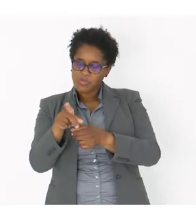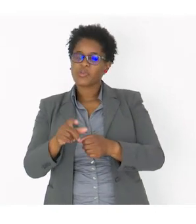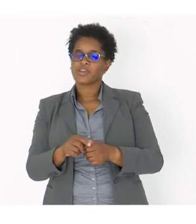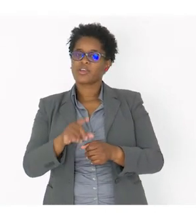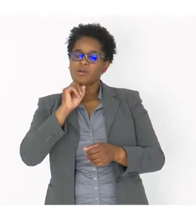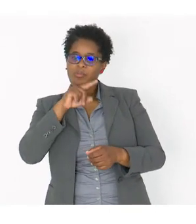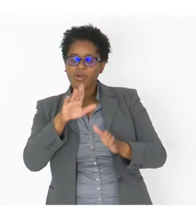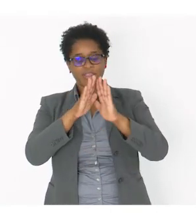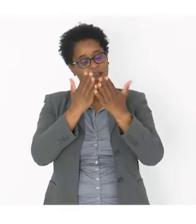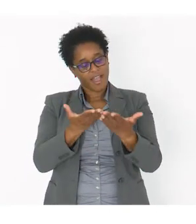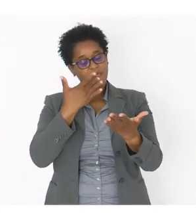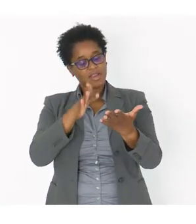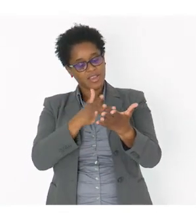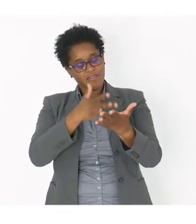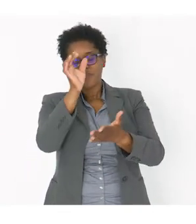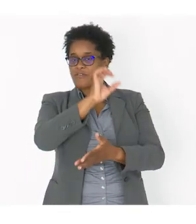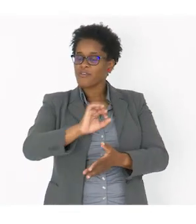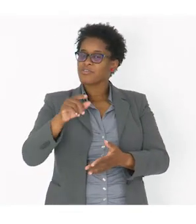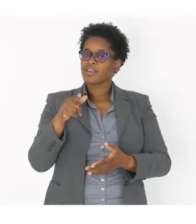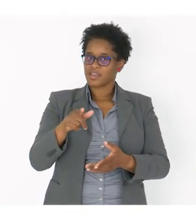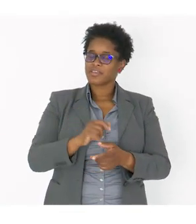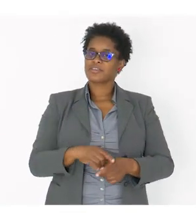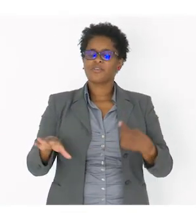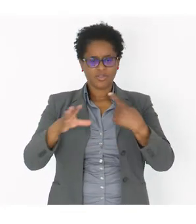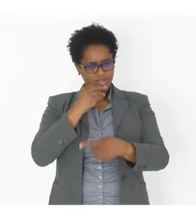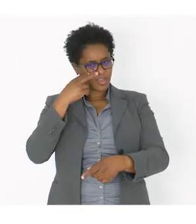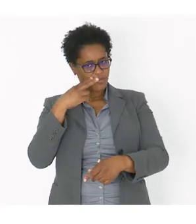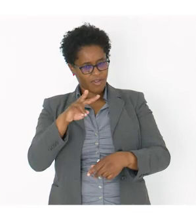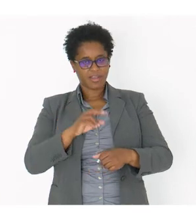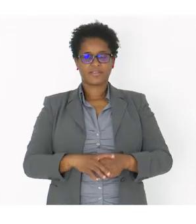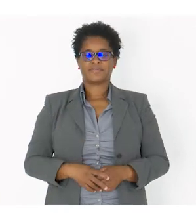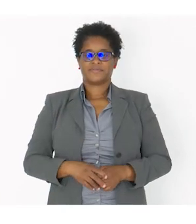Portanto, podem abrir o vosso manual, aí consigam ver,